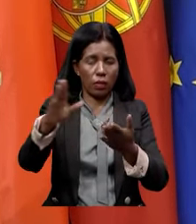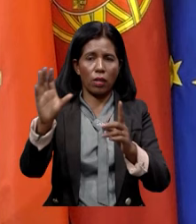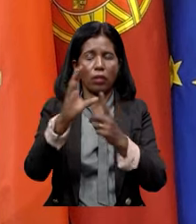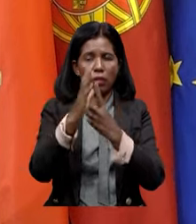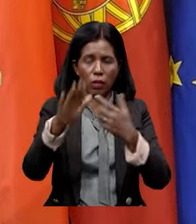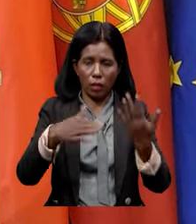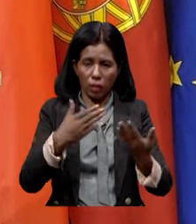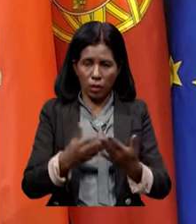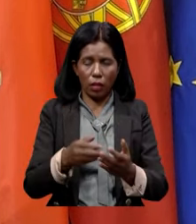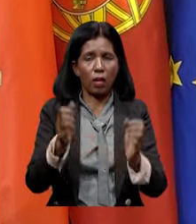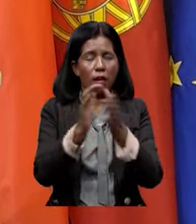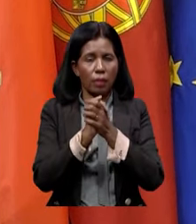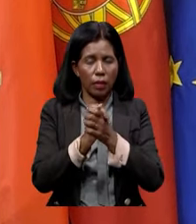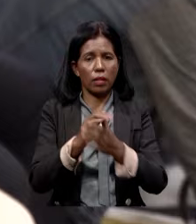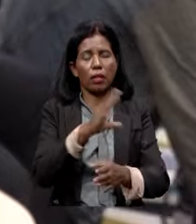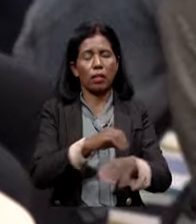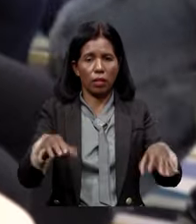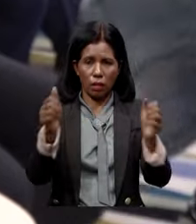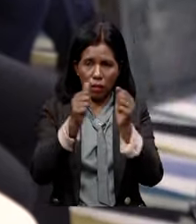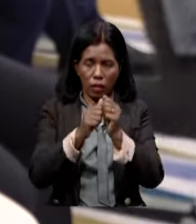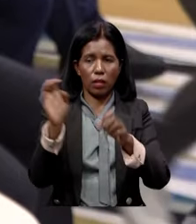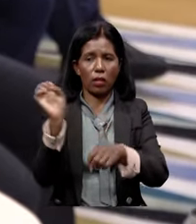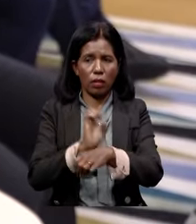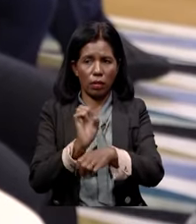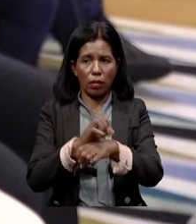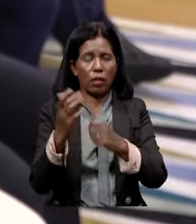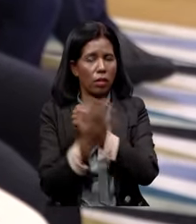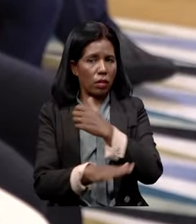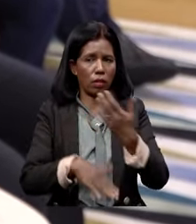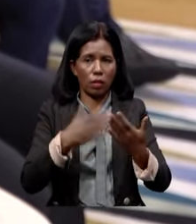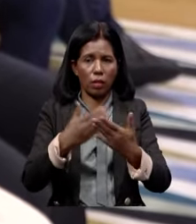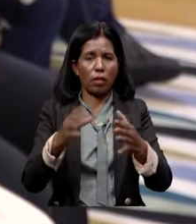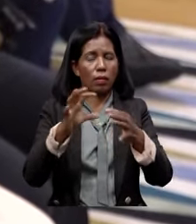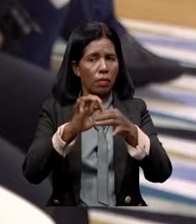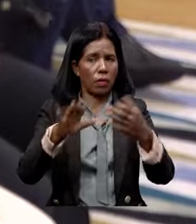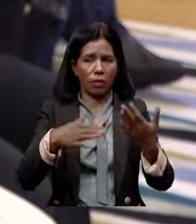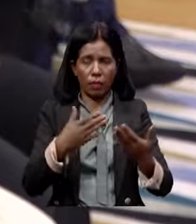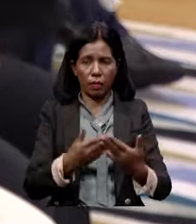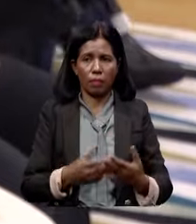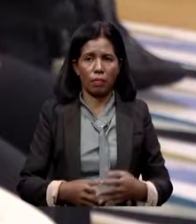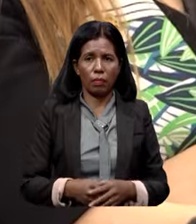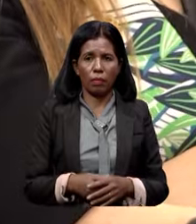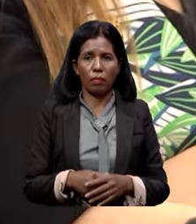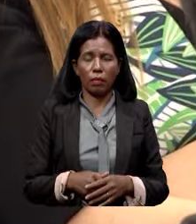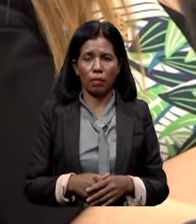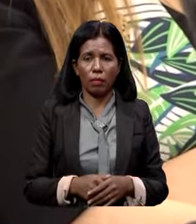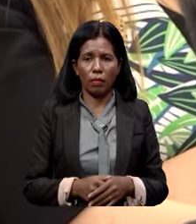Sira, no Hametin, no estabelece cooperação econômica, raiz Sira, né, membro Sira. Romualdo Neves, Ziemen.